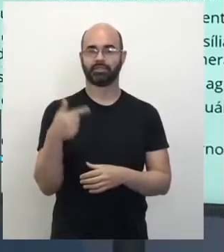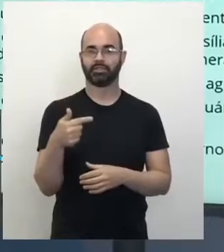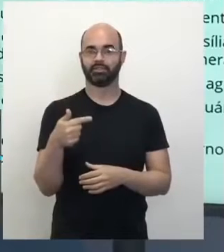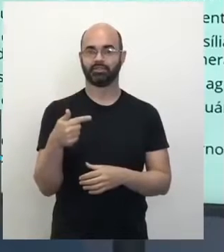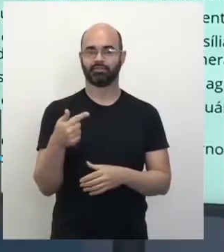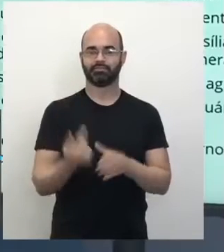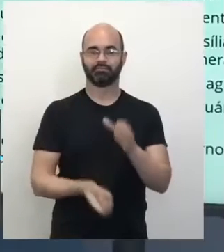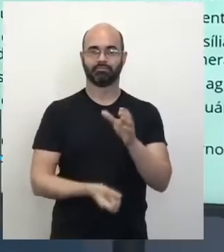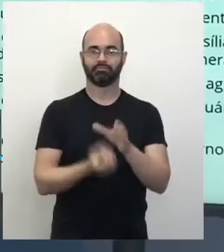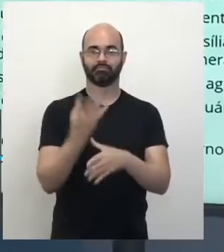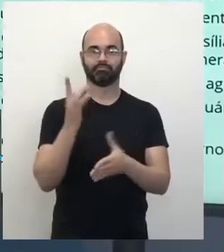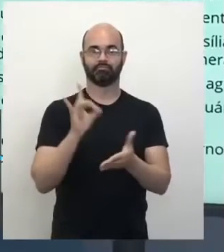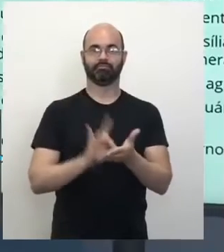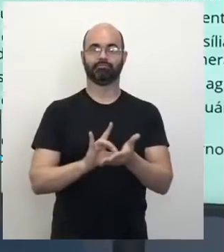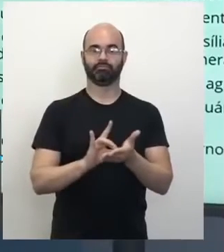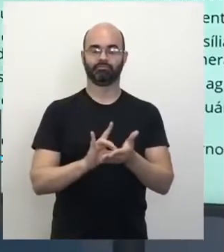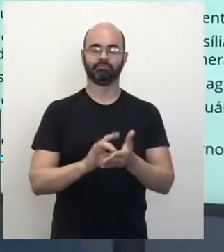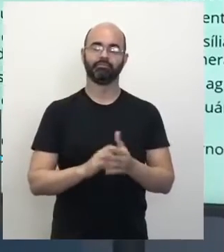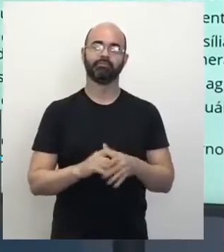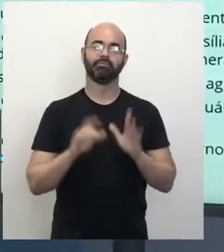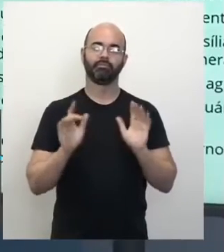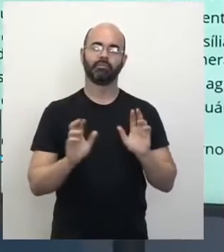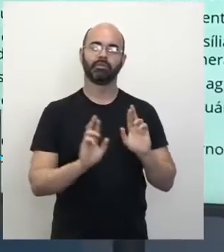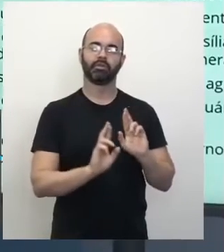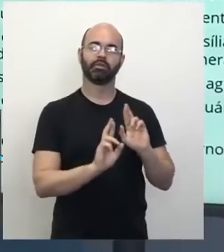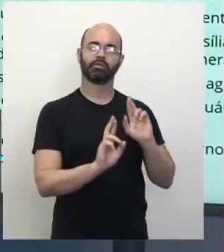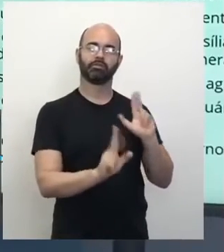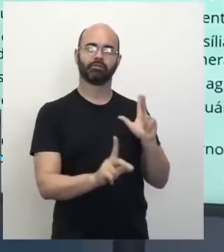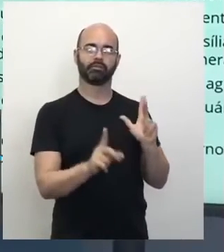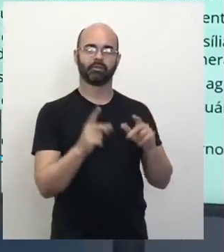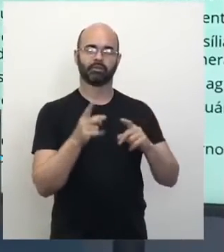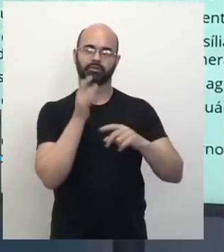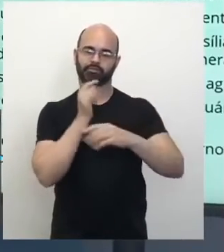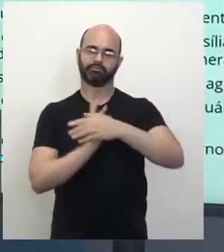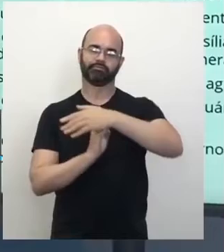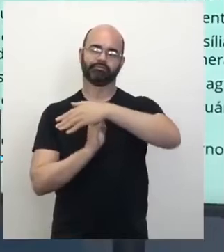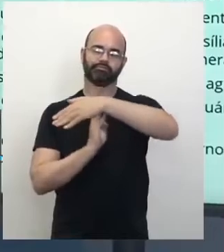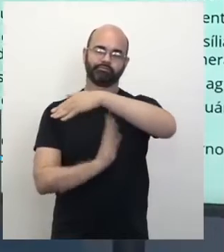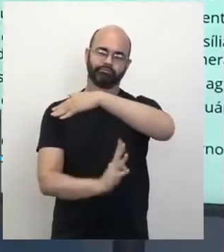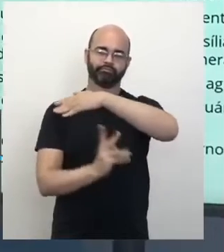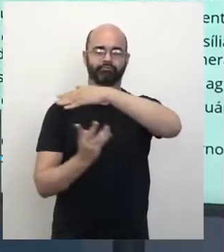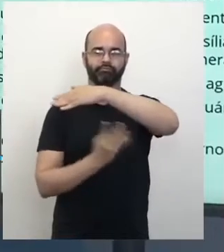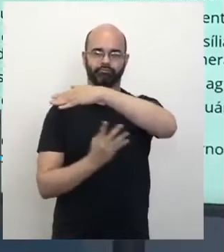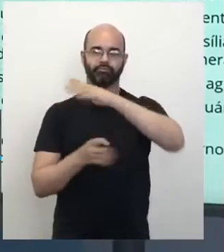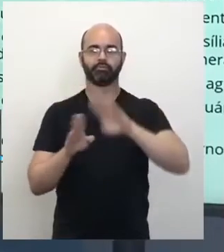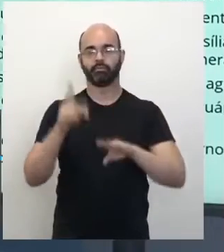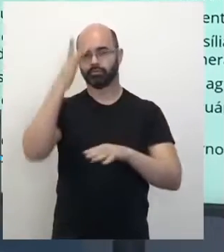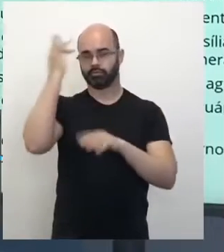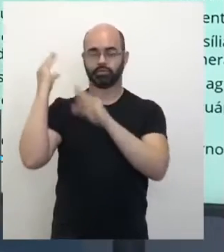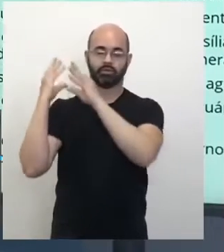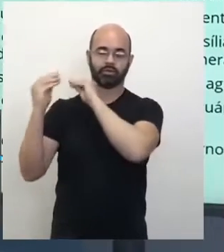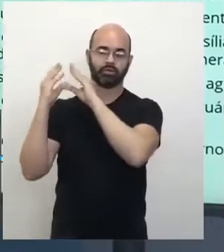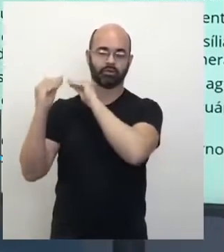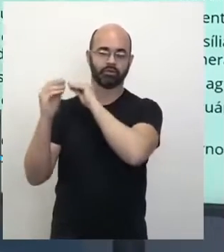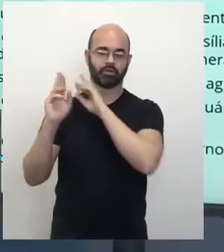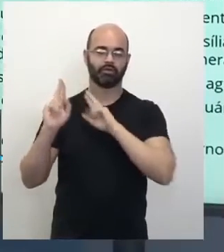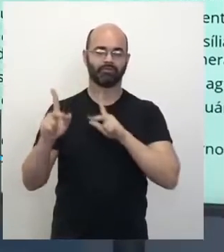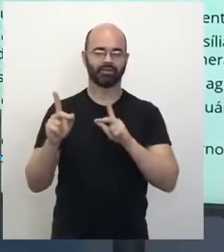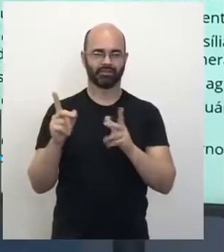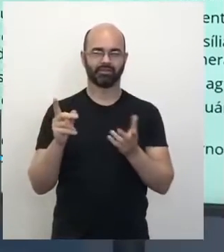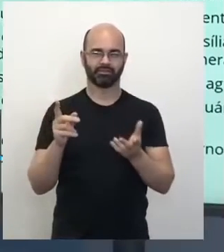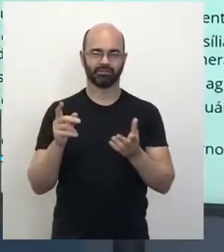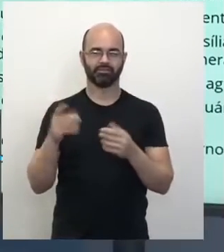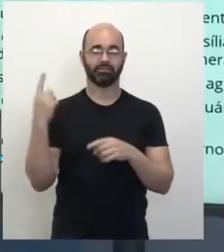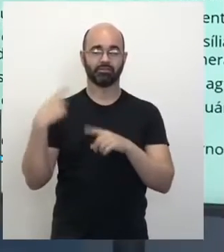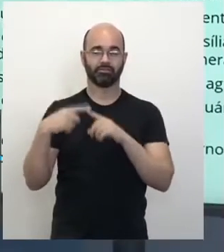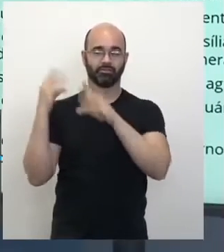até porque existe, né, diferenças entre da questão da migração, né, com o refugiado, né? Então, a lei do refugiado, ela vem